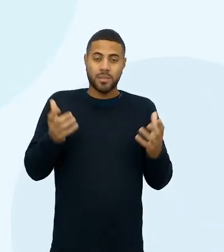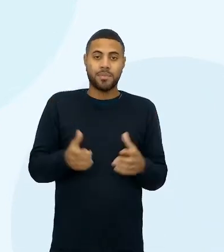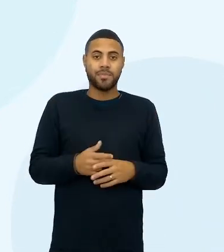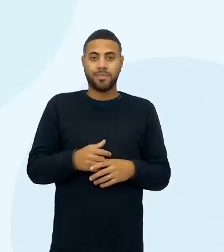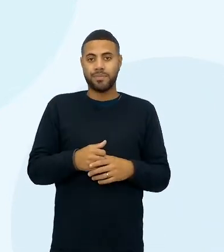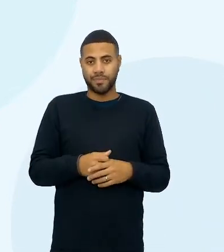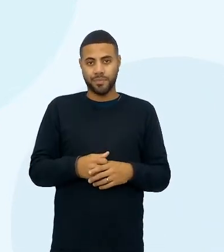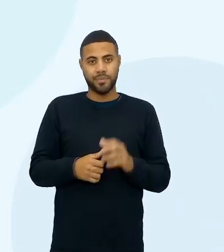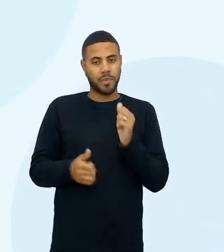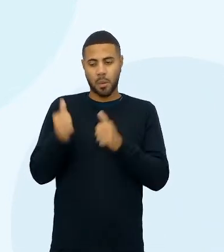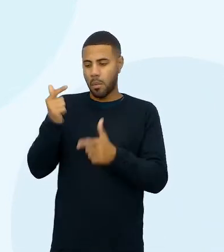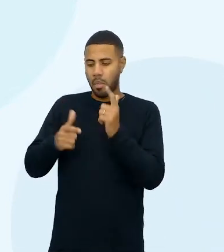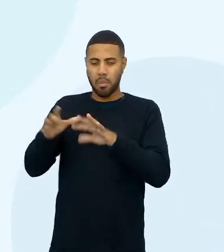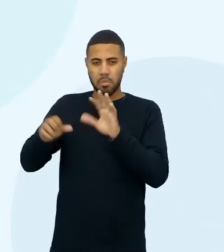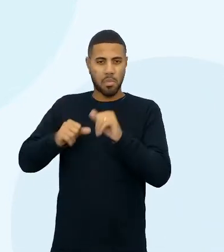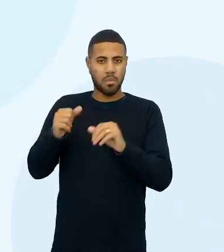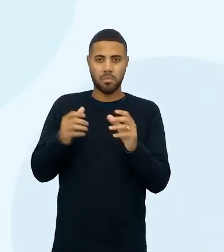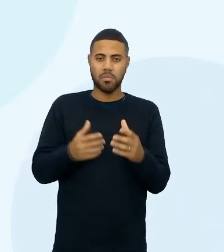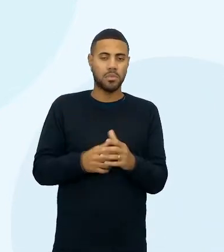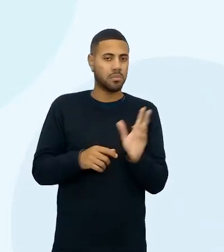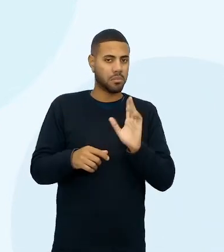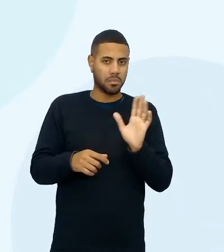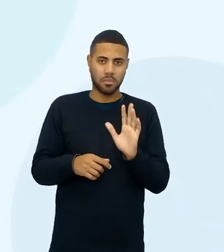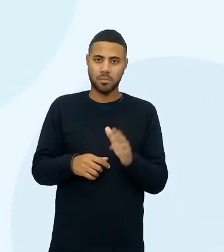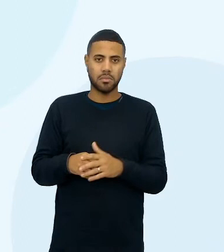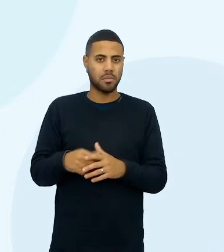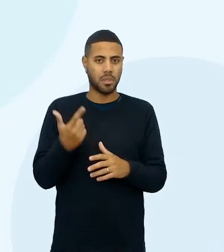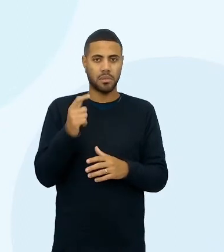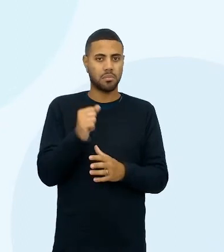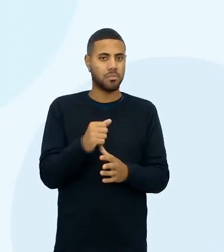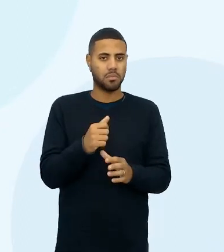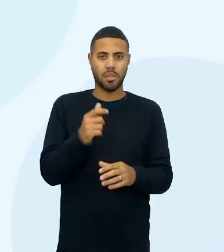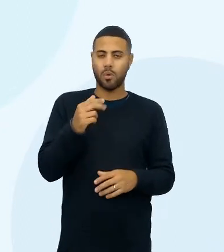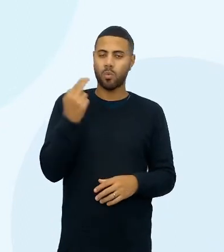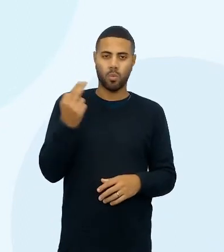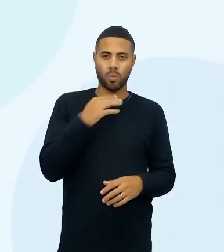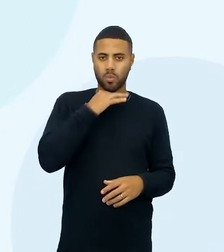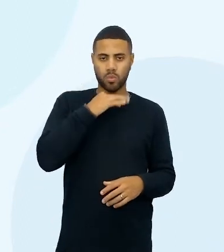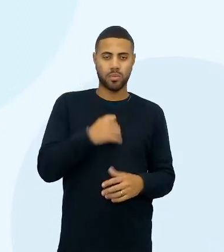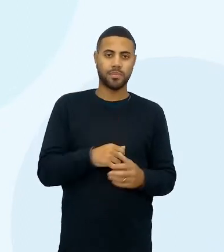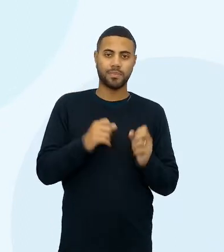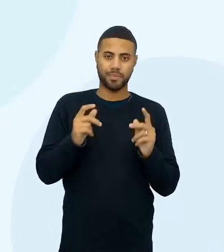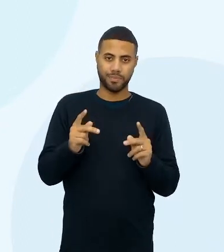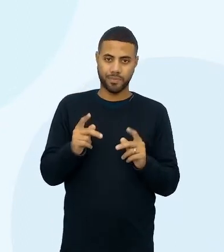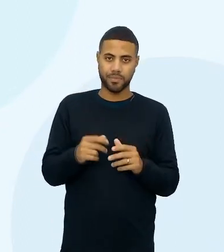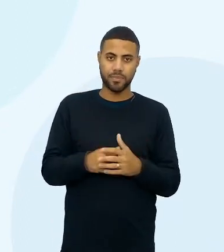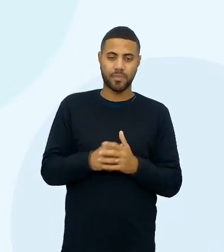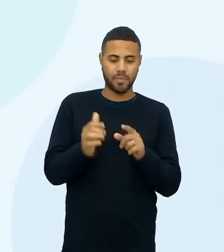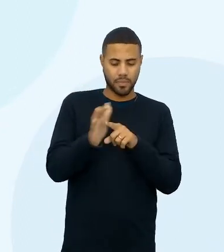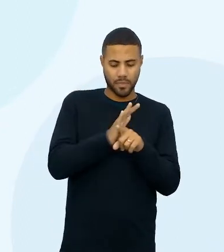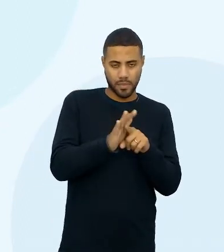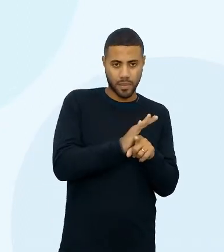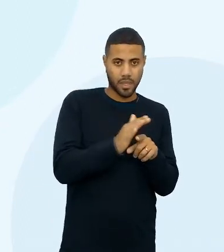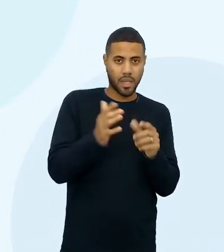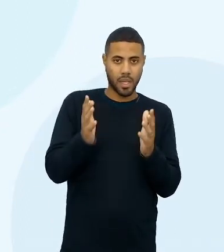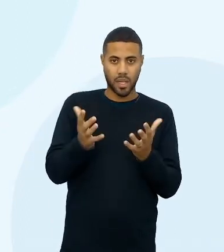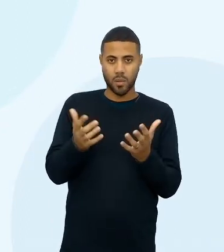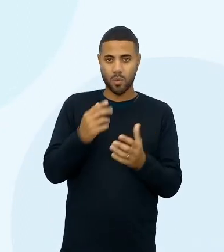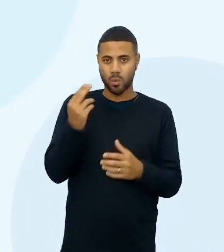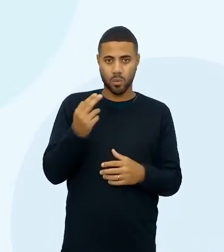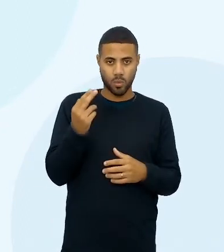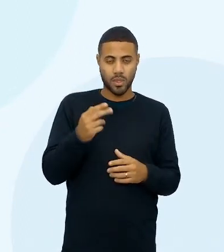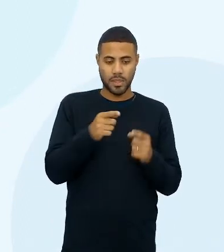casa, ok? Aí não vai ser viável, ok? Faça uma listinha do que você vai utilizar na